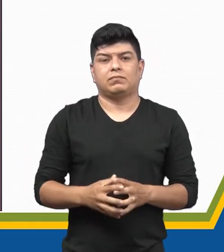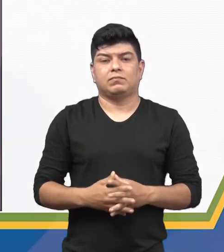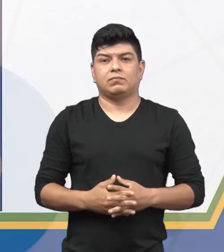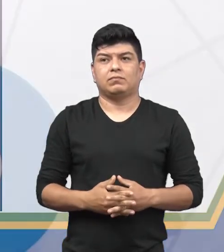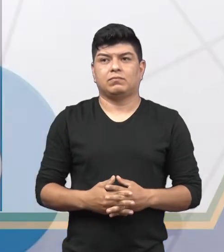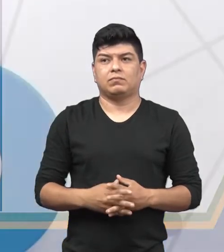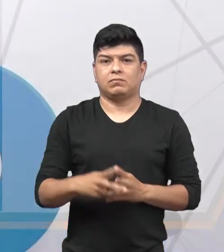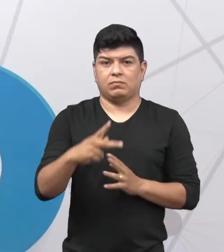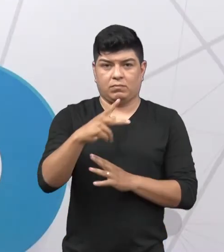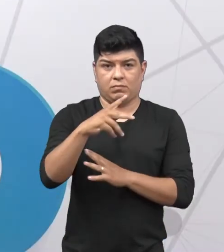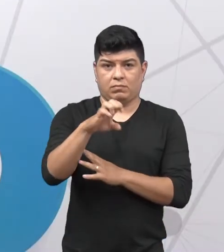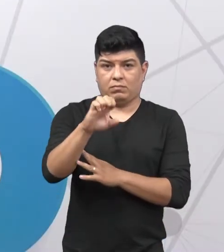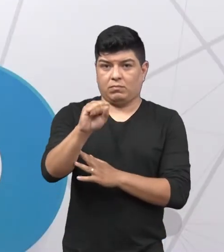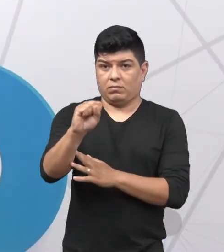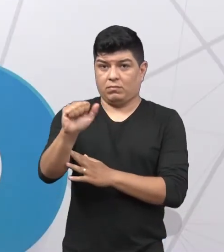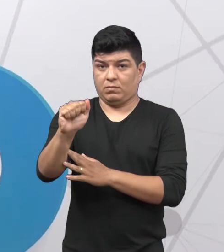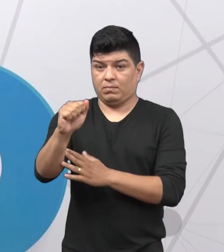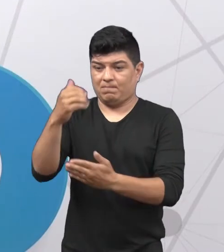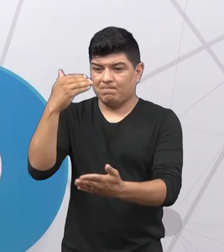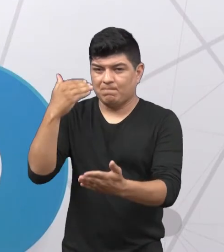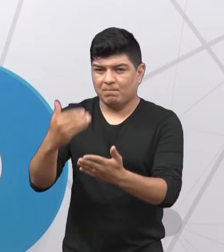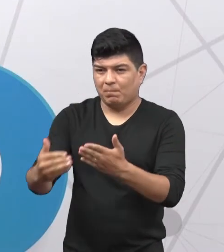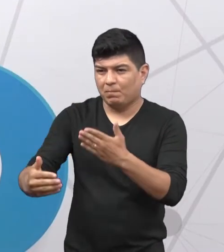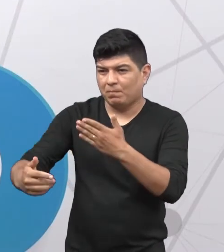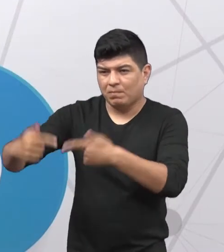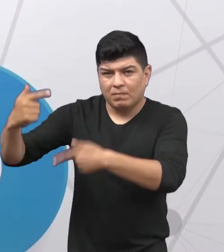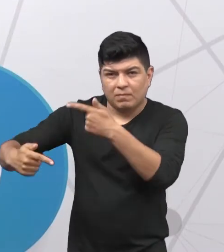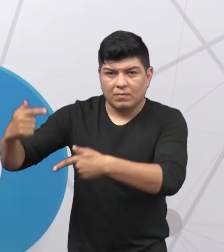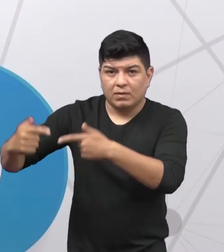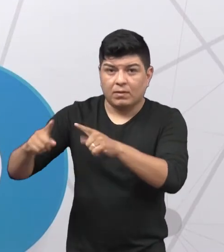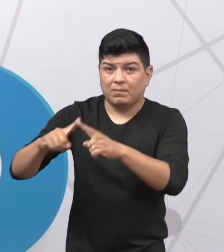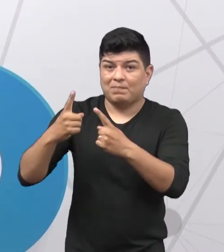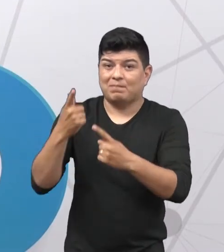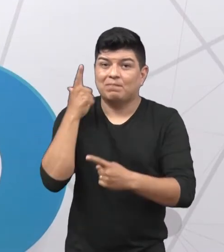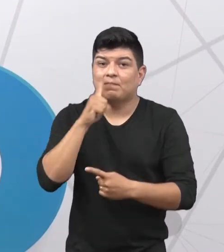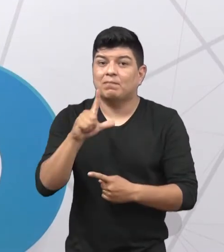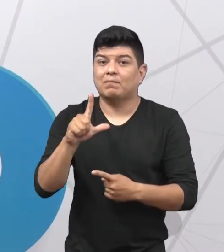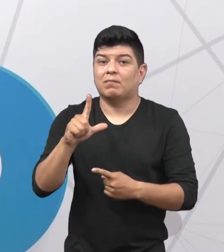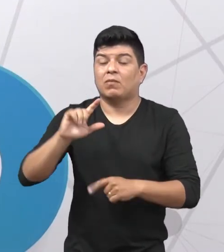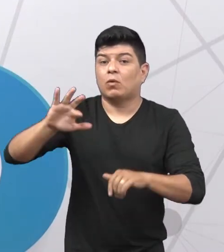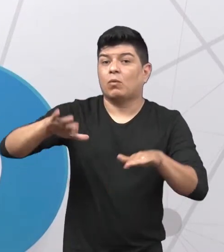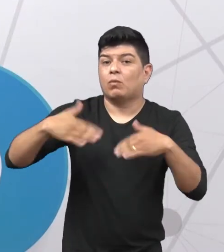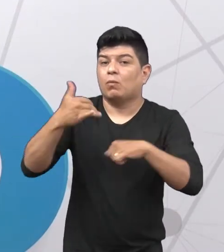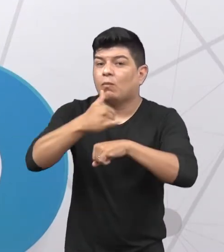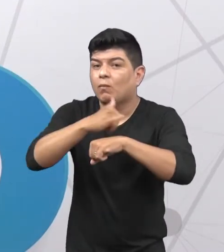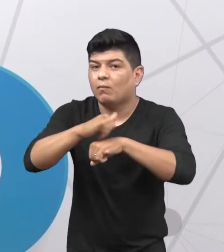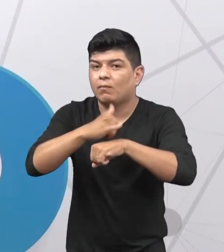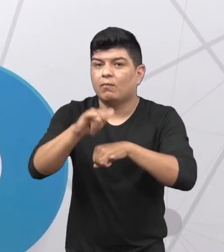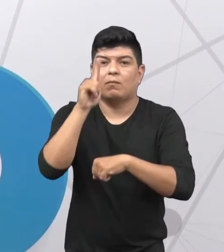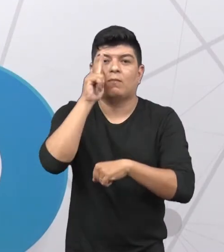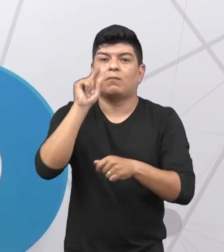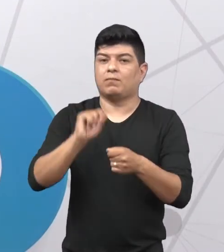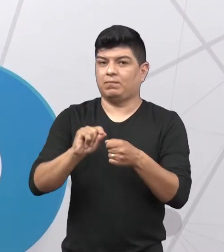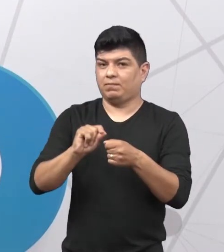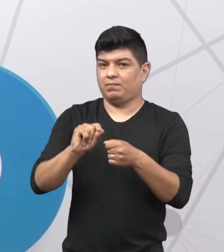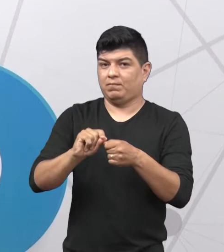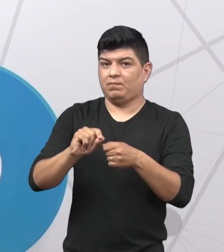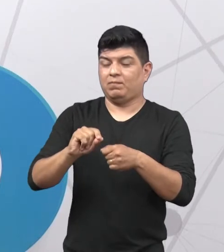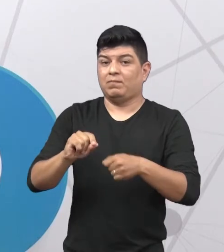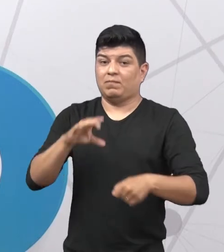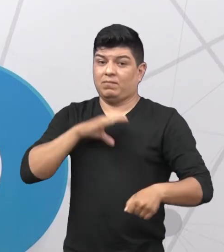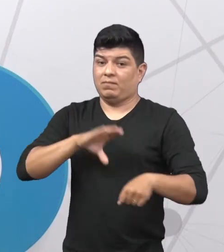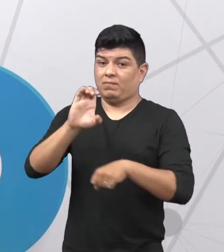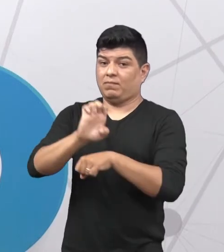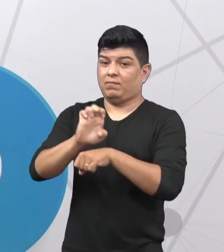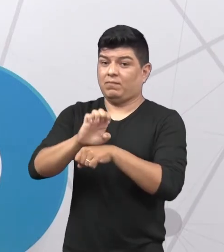os persas perderam a guerra, né? Só que para ganhar, qual foi a estratégia que os gregos fizeram? Eles eram cidades-estados, então